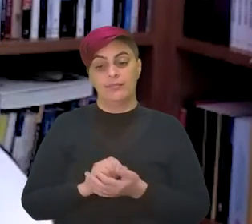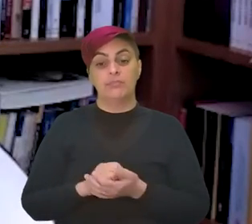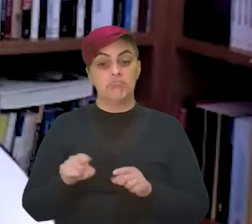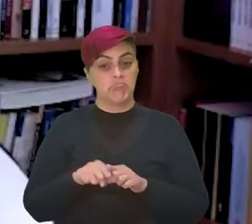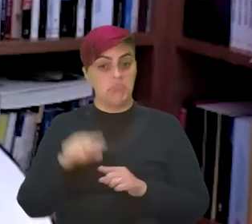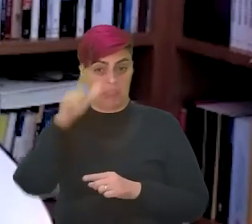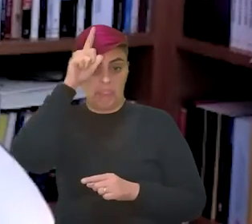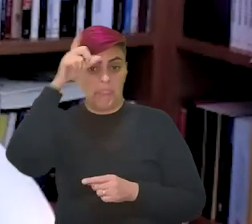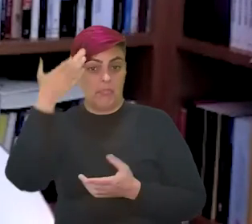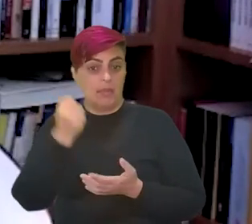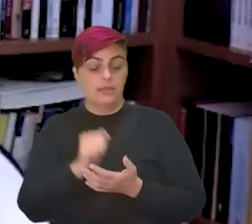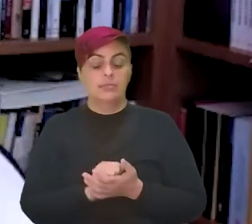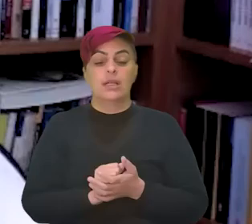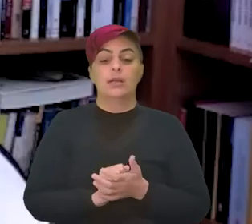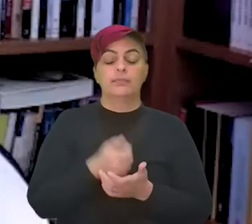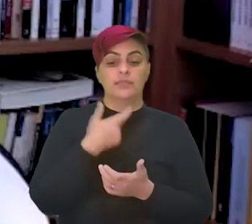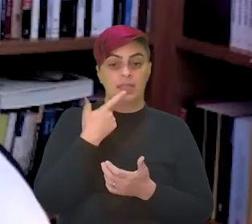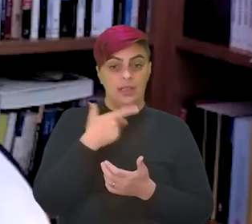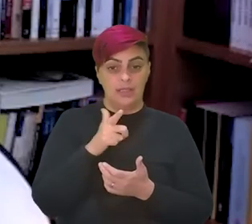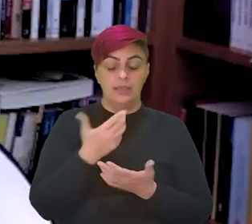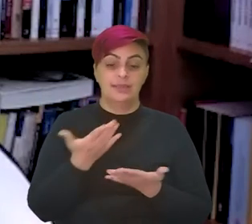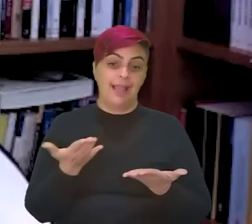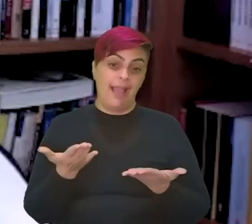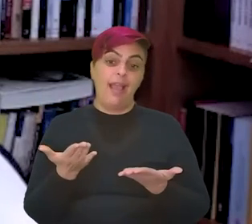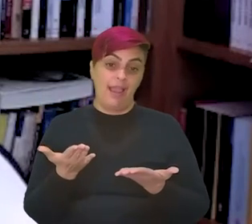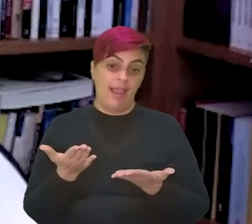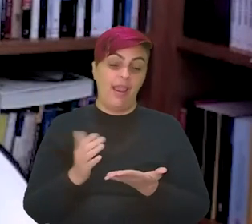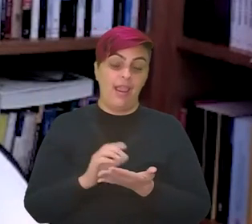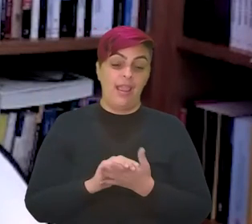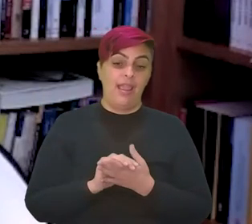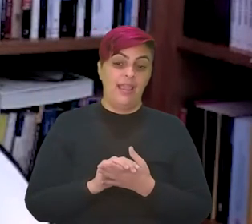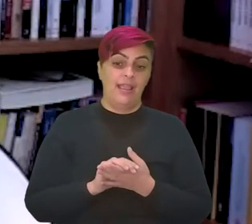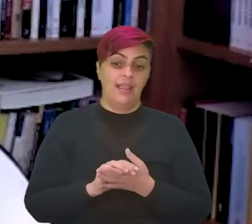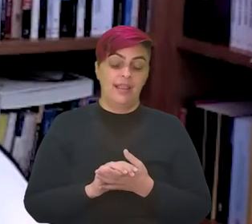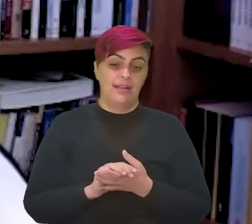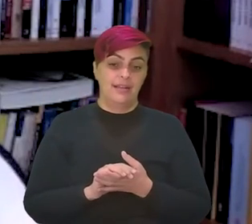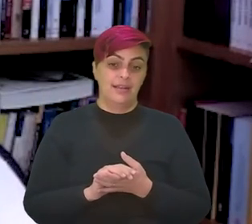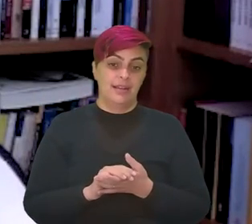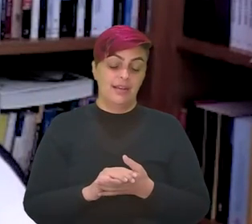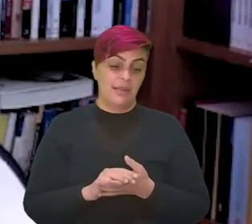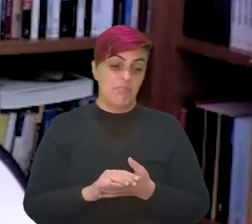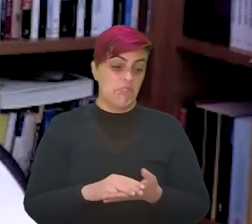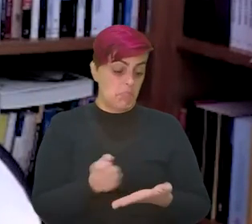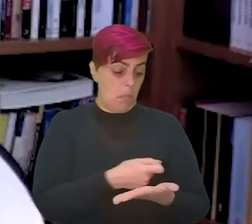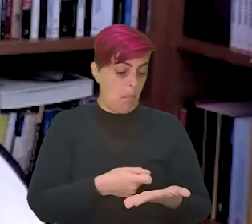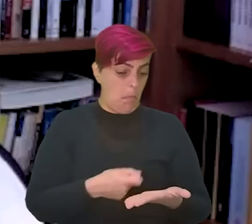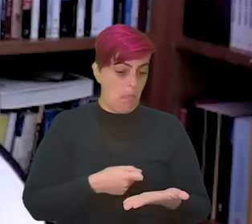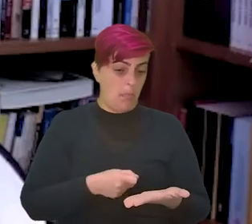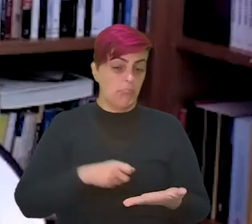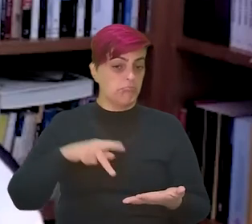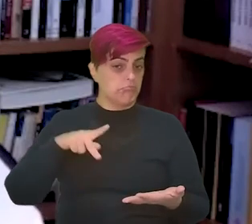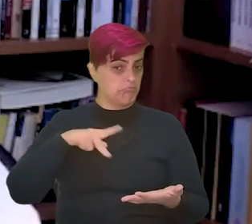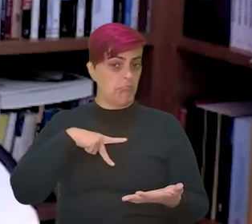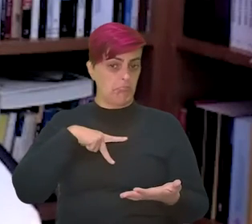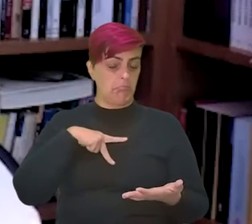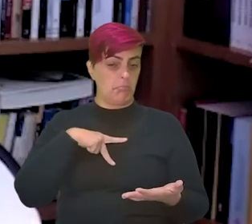até alemão, várias línguas. É algo que ele escreve para ele, né,